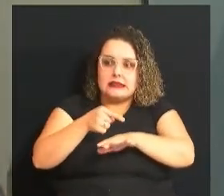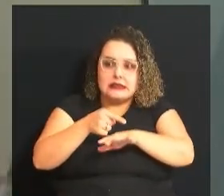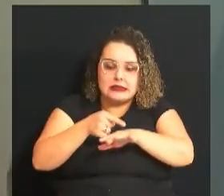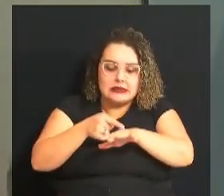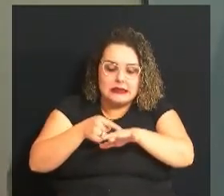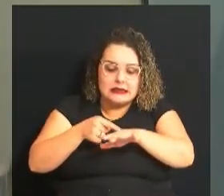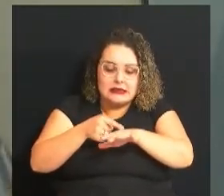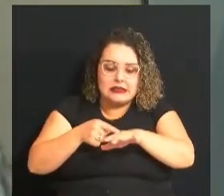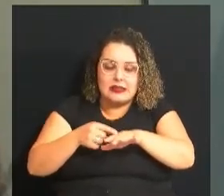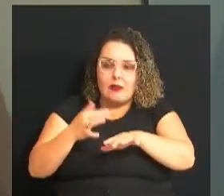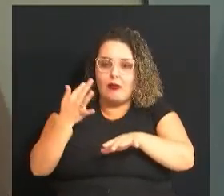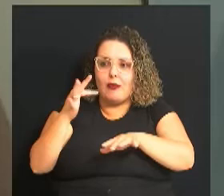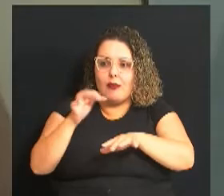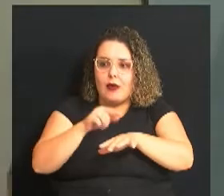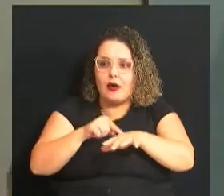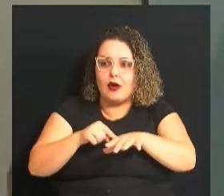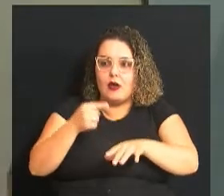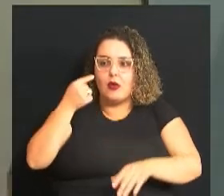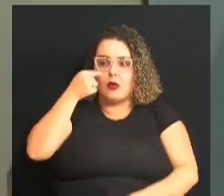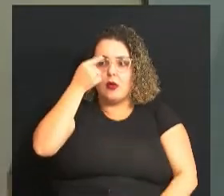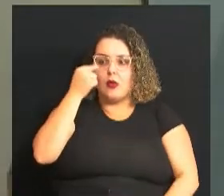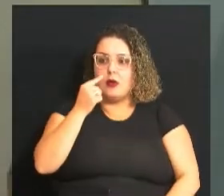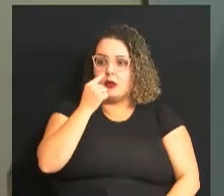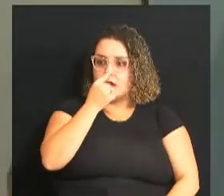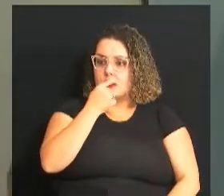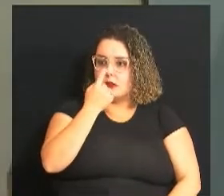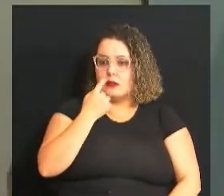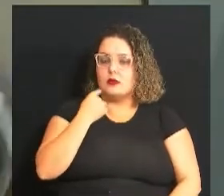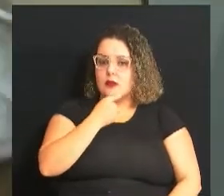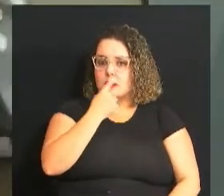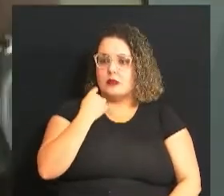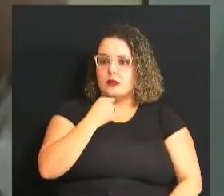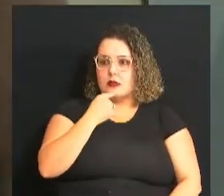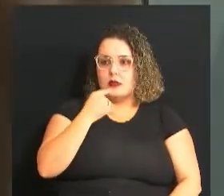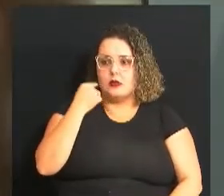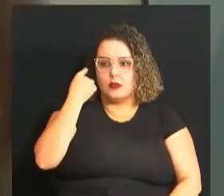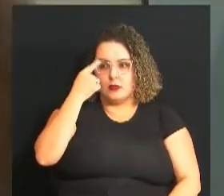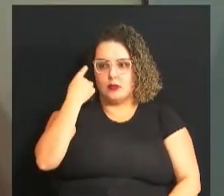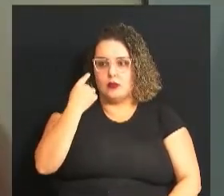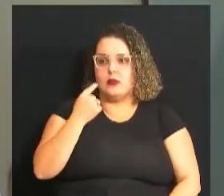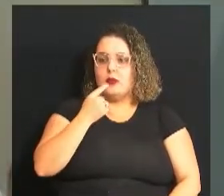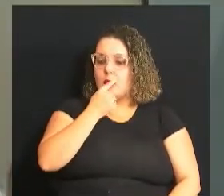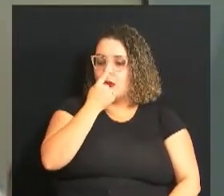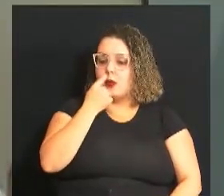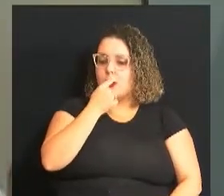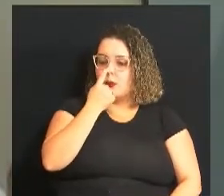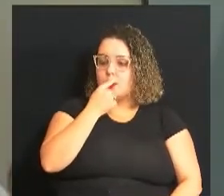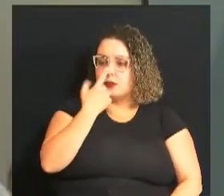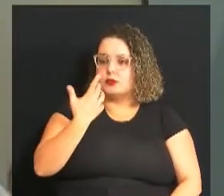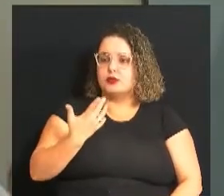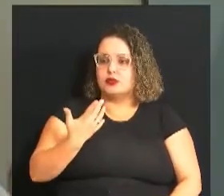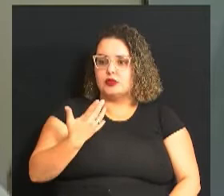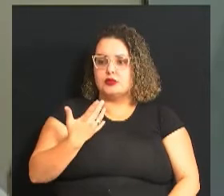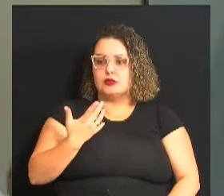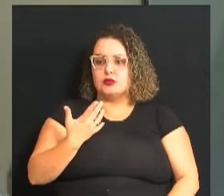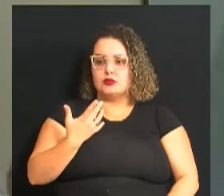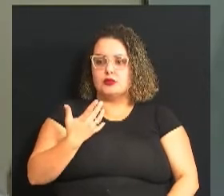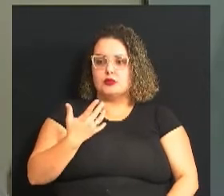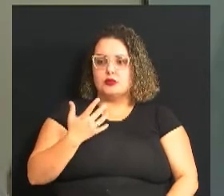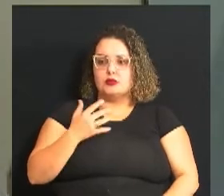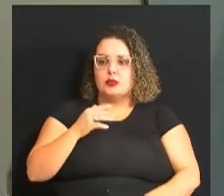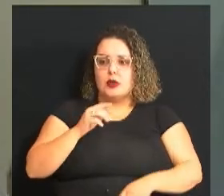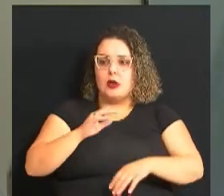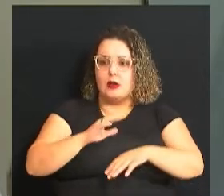exemplo, da mucosa, é, da boca, ou então olho, ou então de alguma parte da